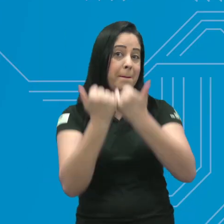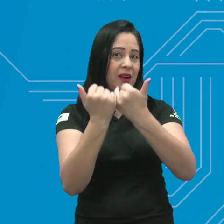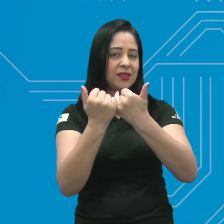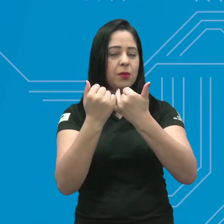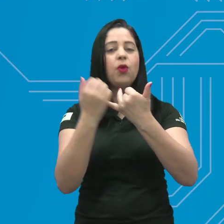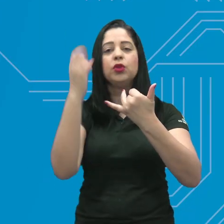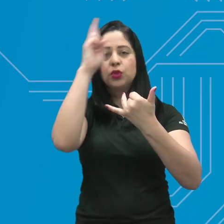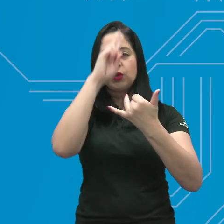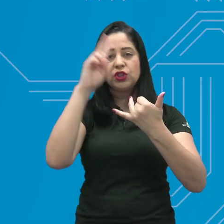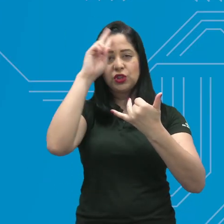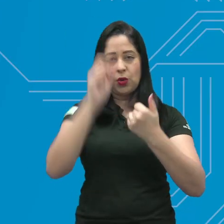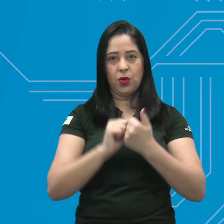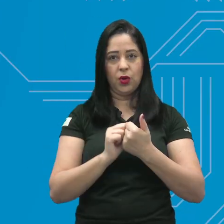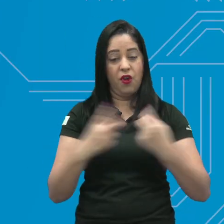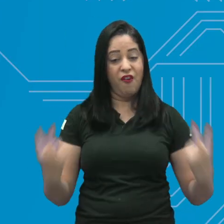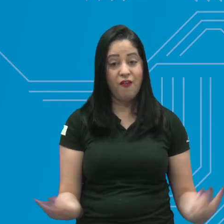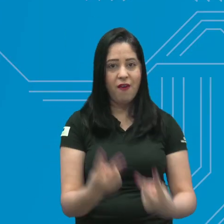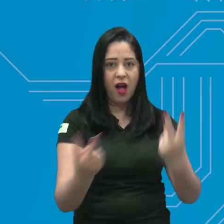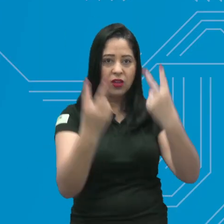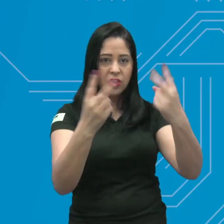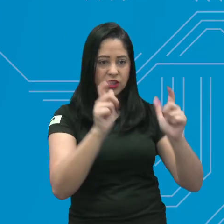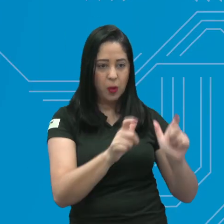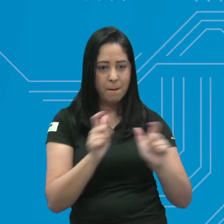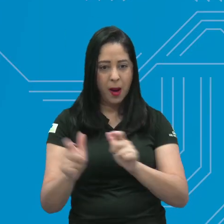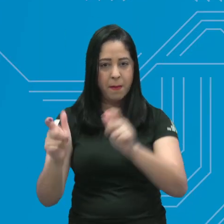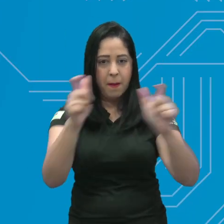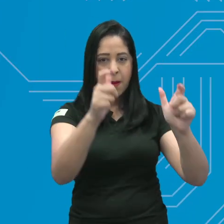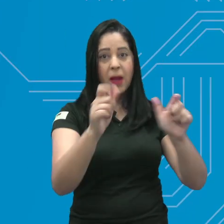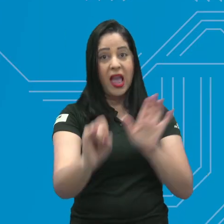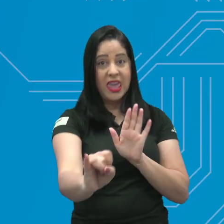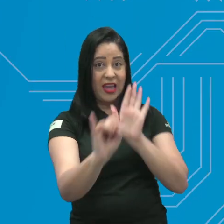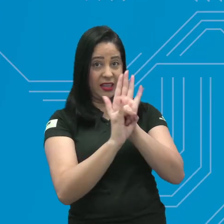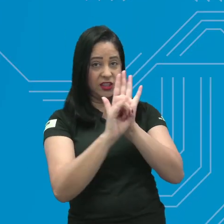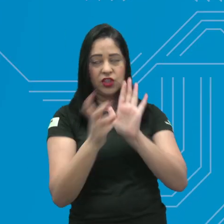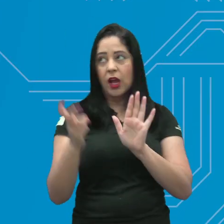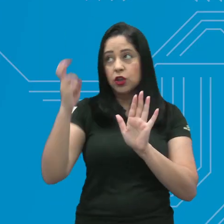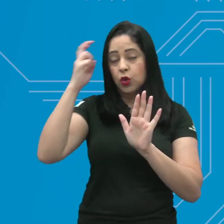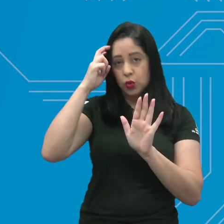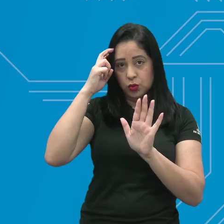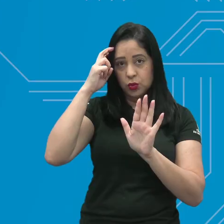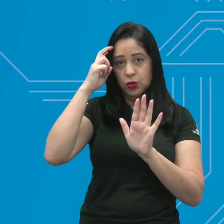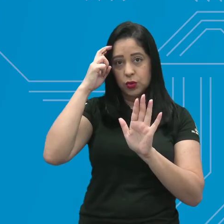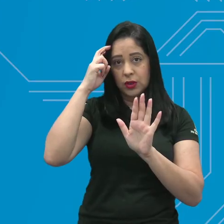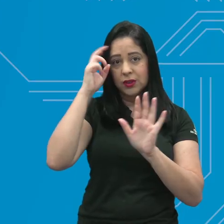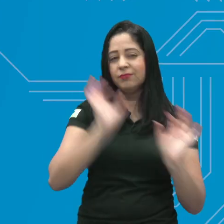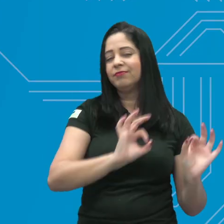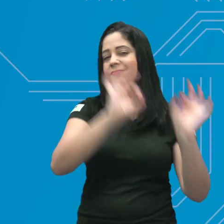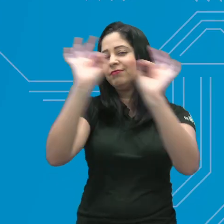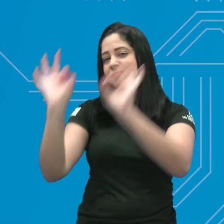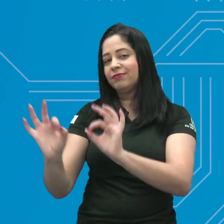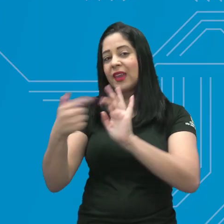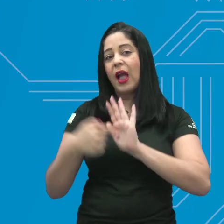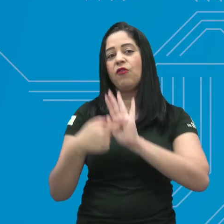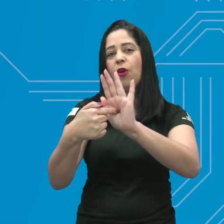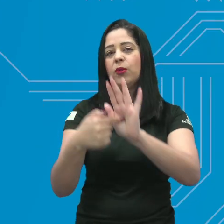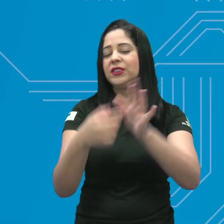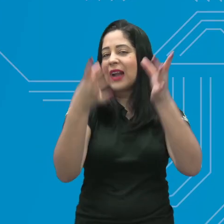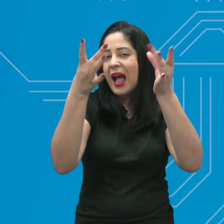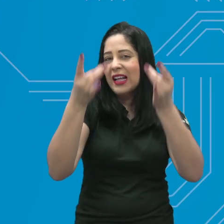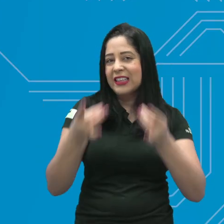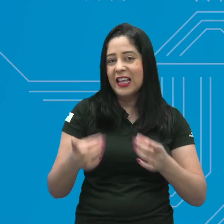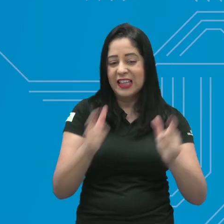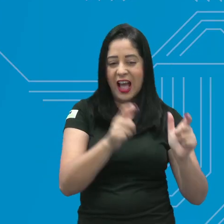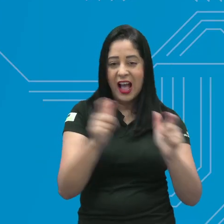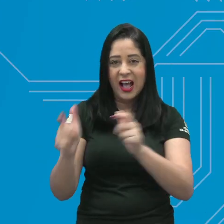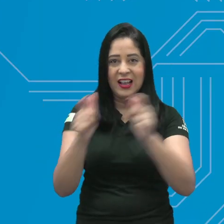Nacional do Patrimônio Histórico, uma data que valoriza a preservação da nossa identidade e cultura. Nessa reportagem, a gente